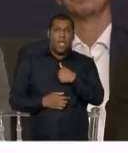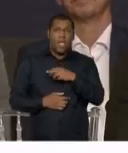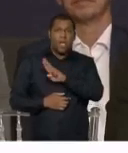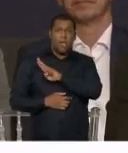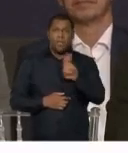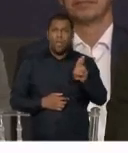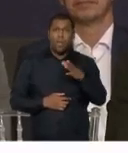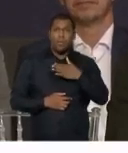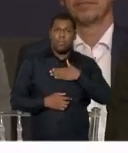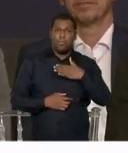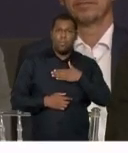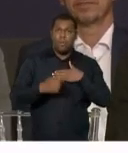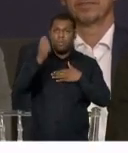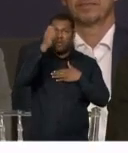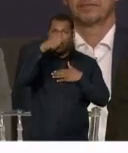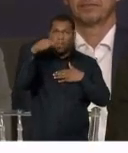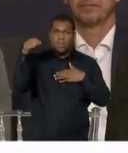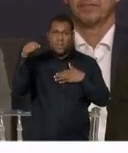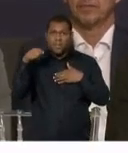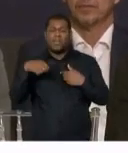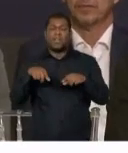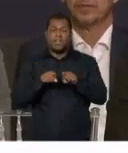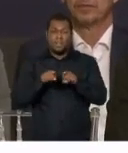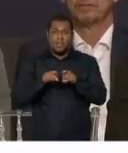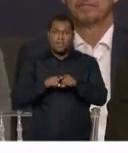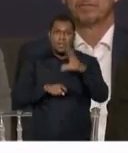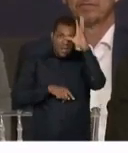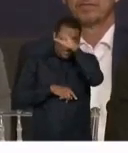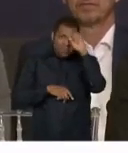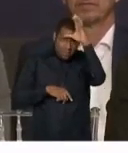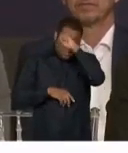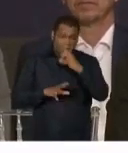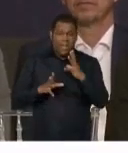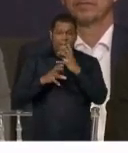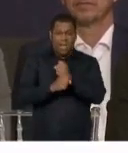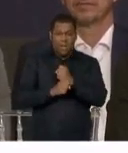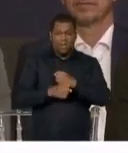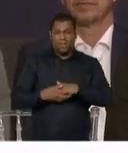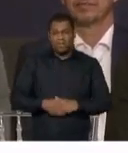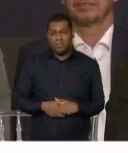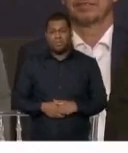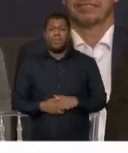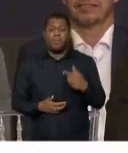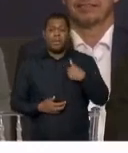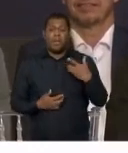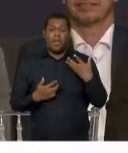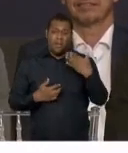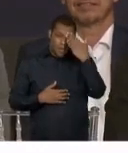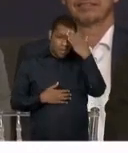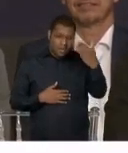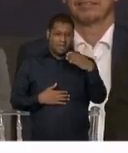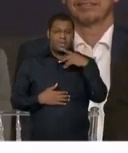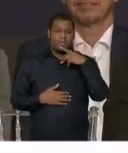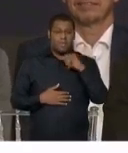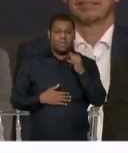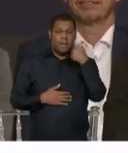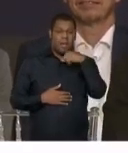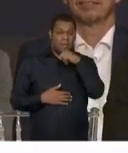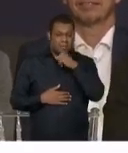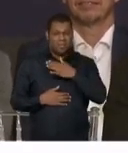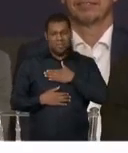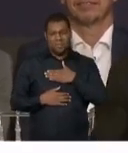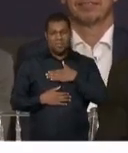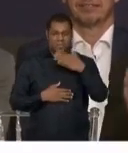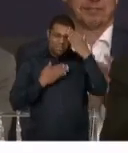continhas. Então, eu não poderia começar essa fala hoje sem agradecê-los. Pai, mãe, muito